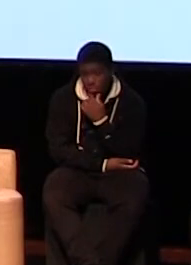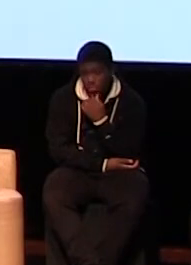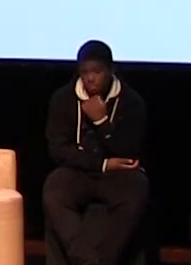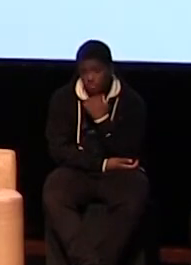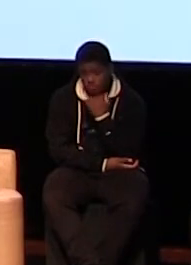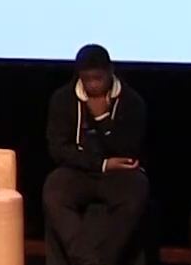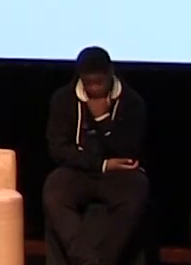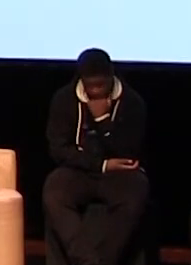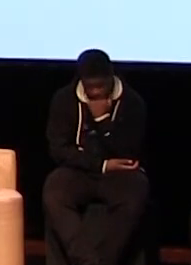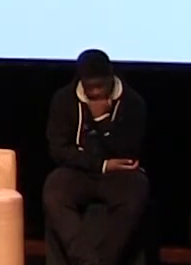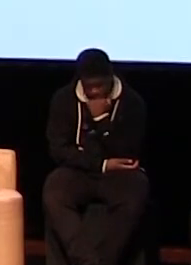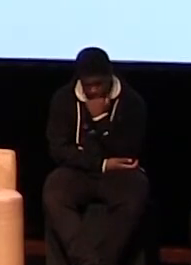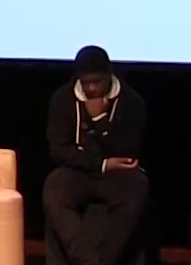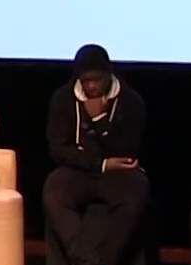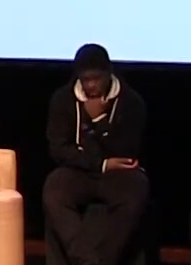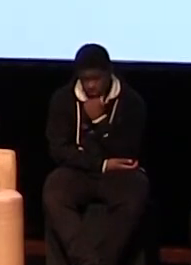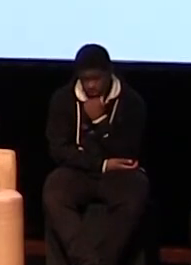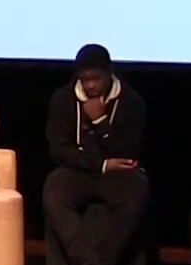vocês, né?